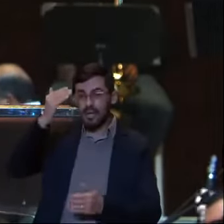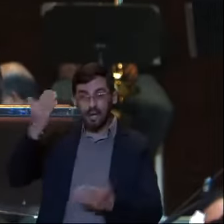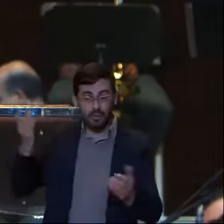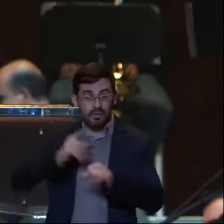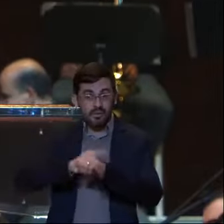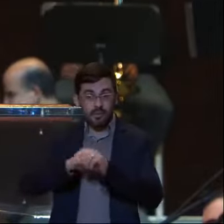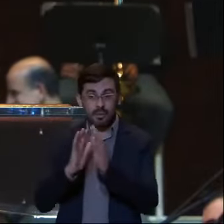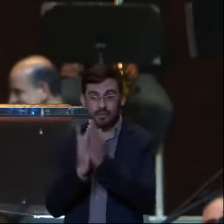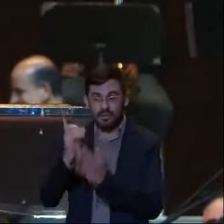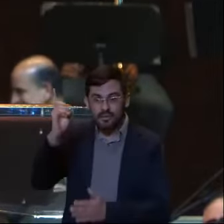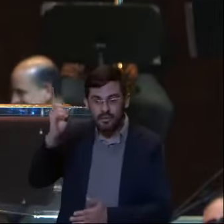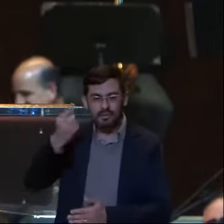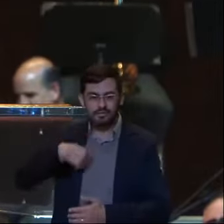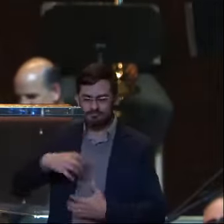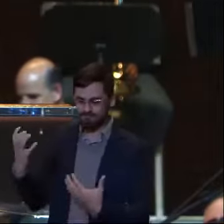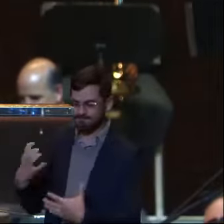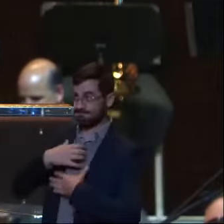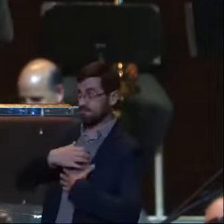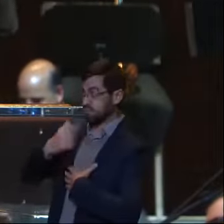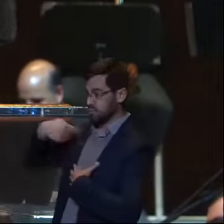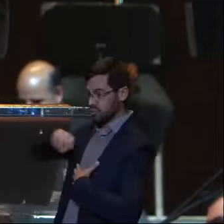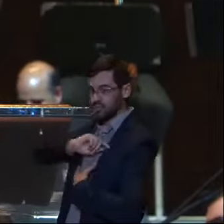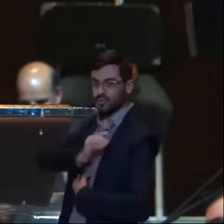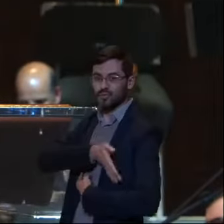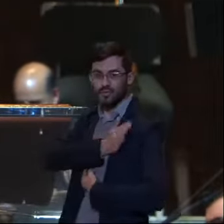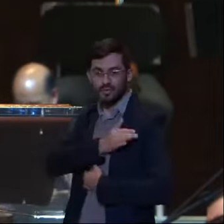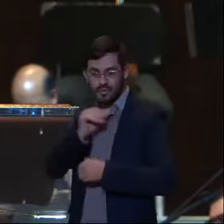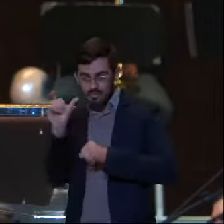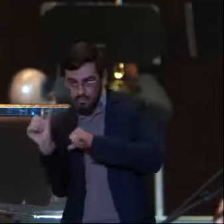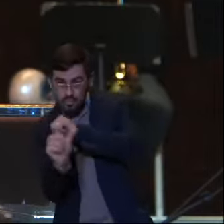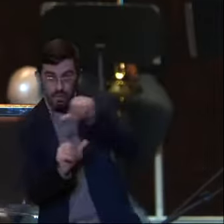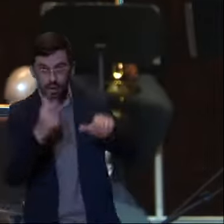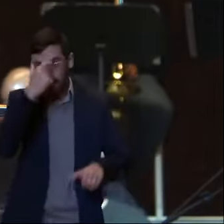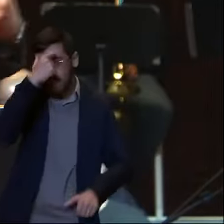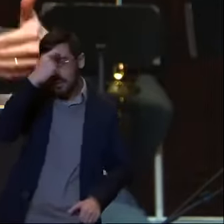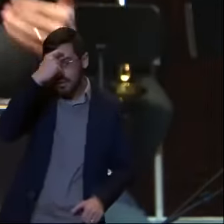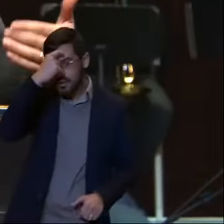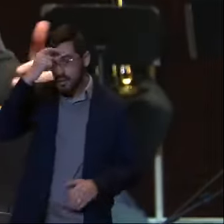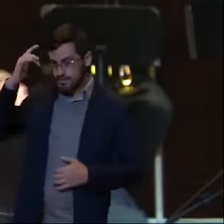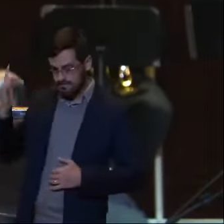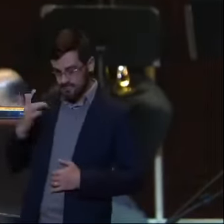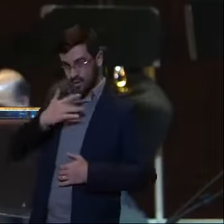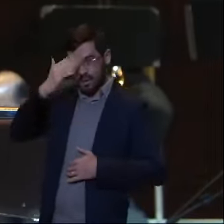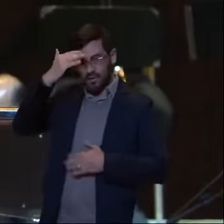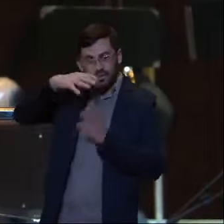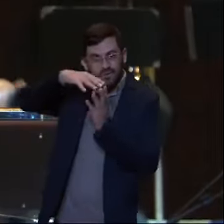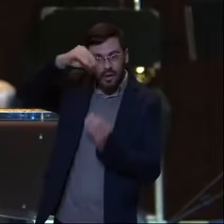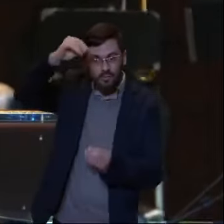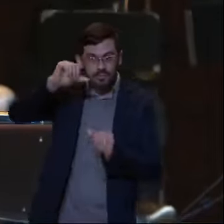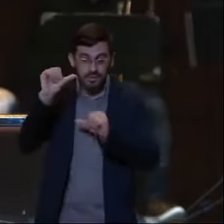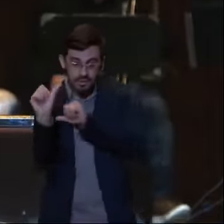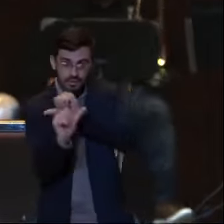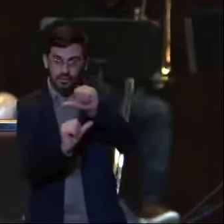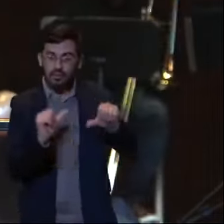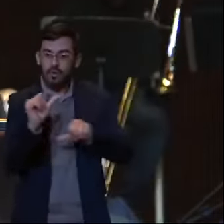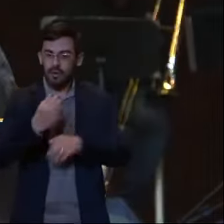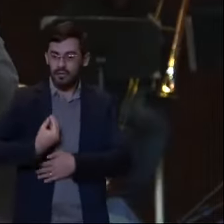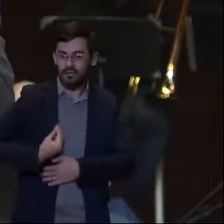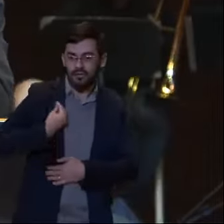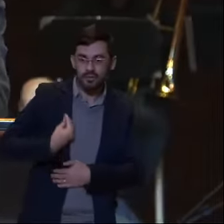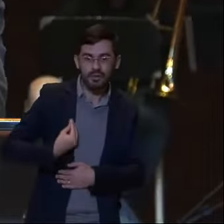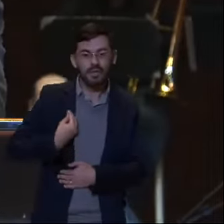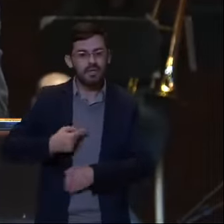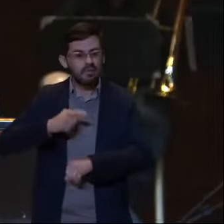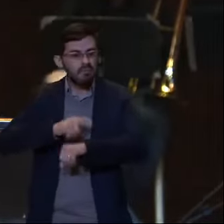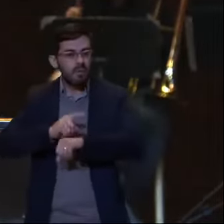de Deus, dela contagiar o nosso coração, mudar a nossa mente, tocar a nossa alma, transformar a nossa vida.